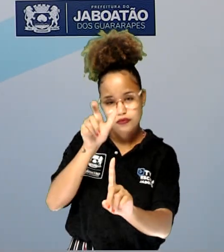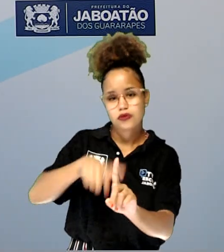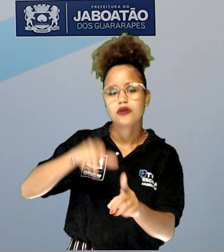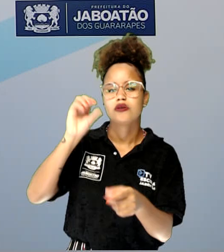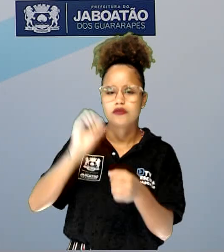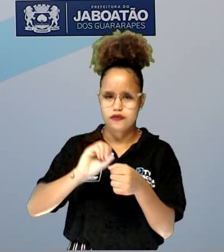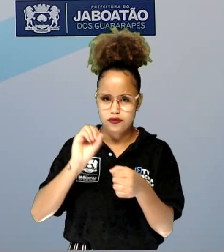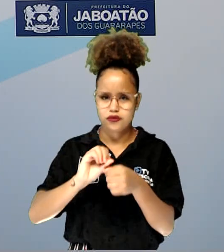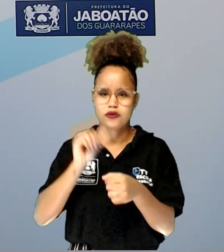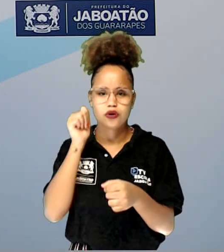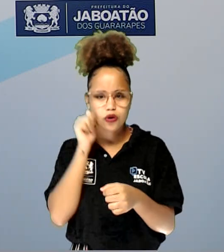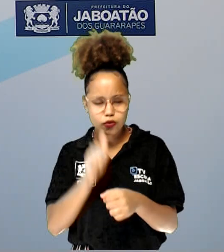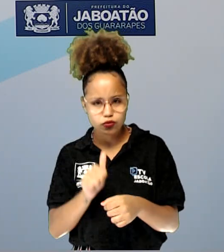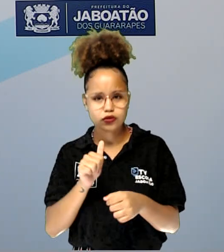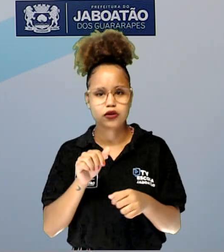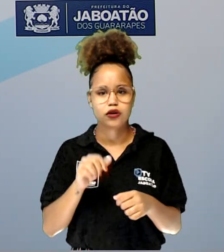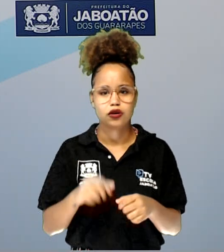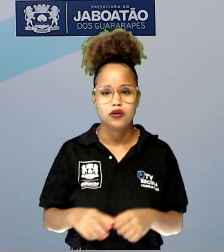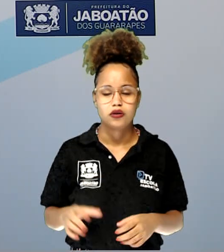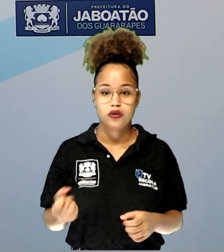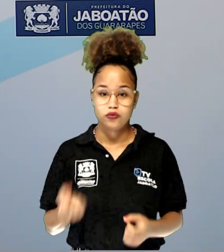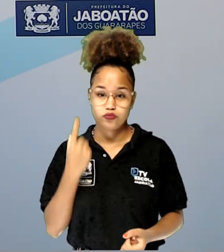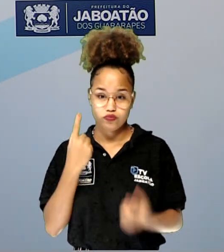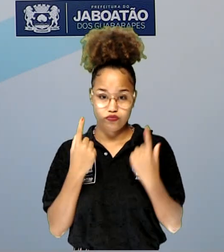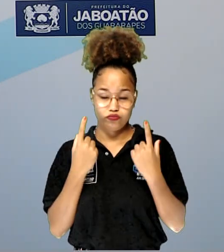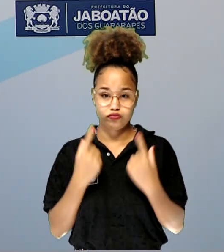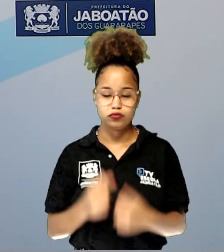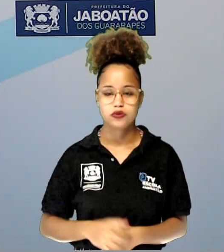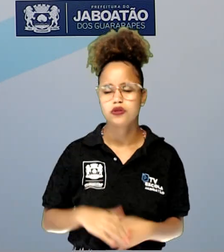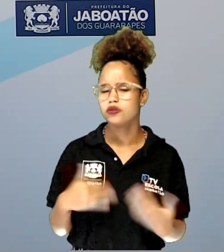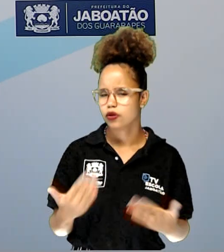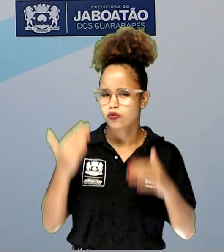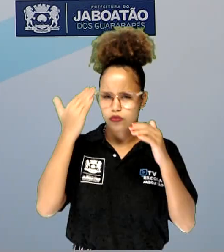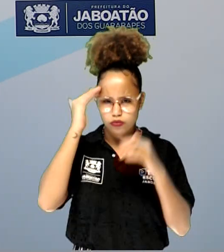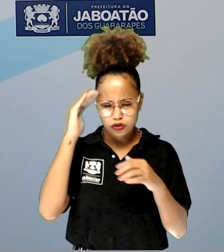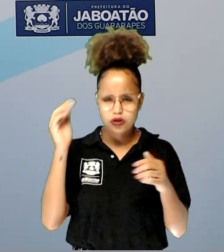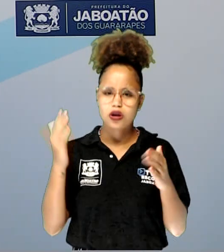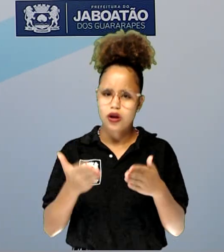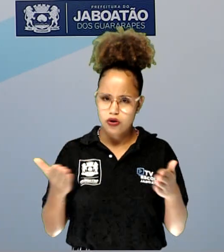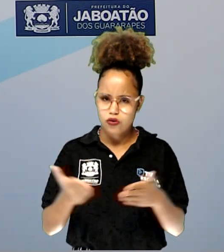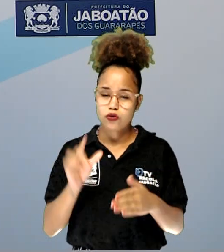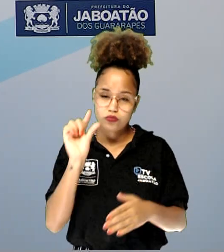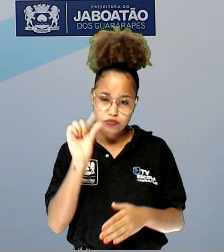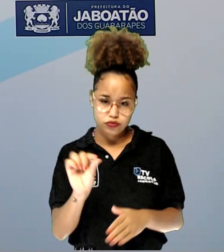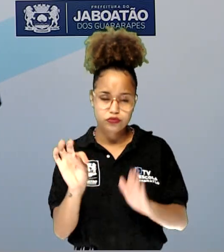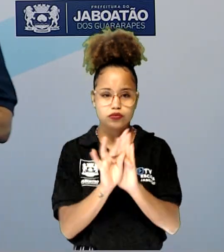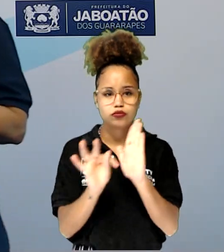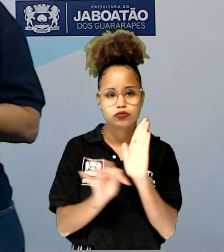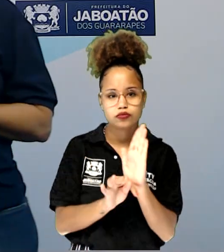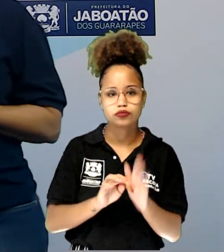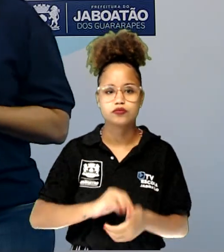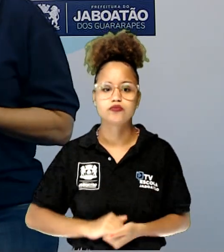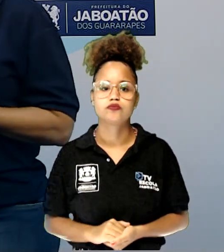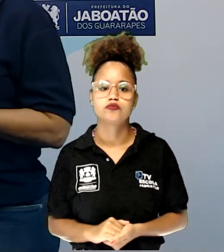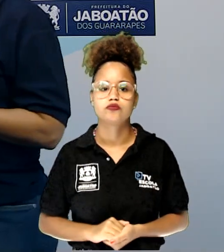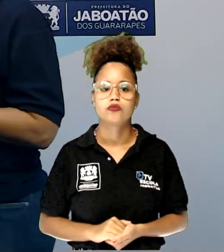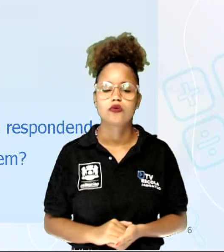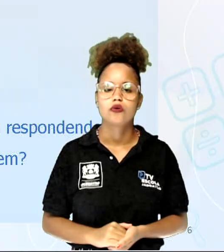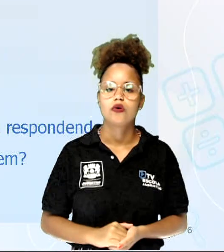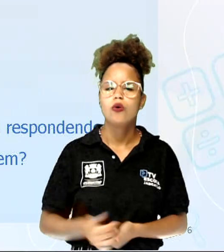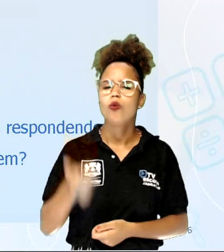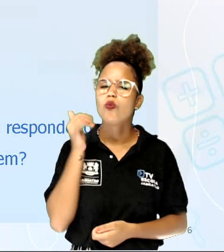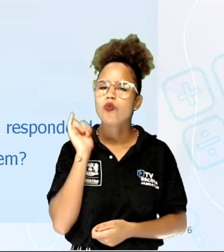a passageira estranha. E aí nós vamos compreender um pouquinho o texto, tá certo? Um conto de